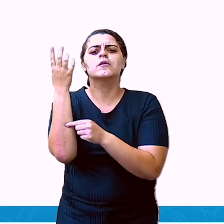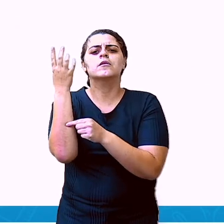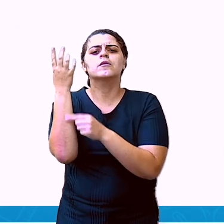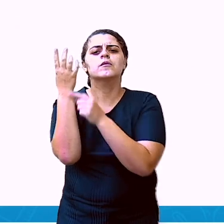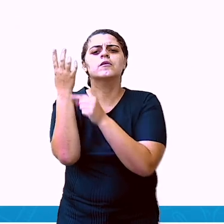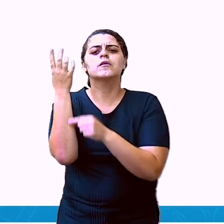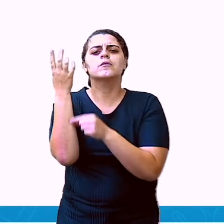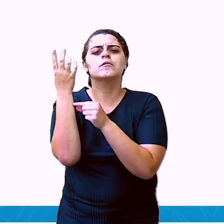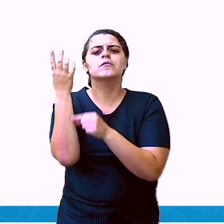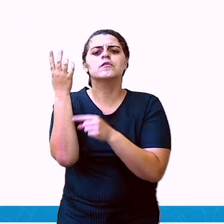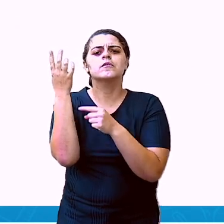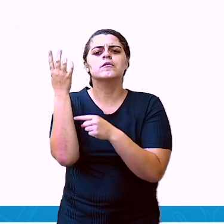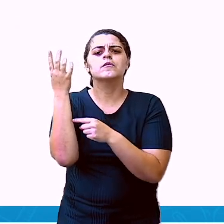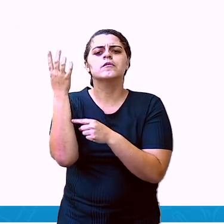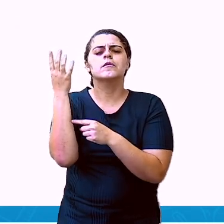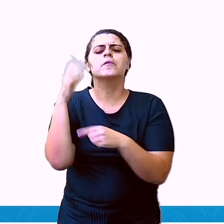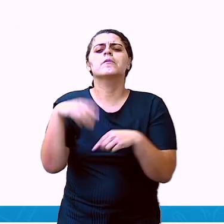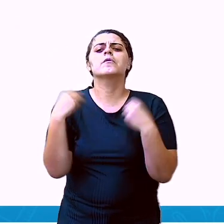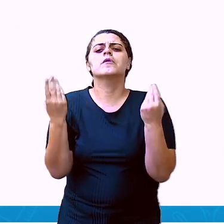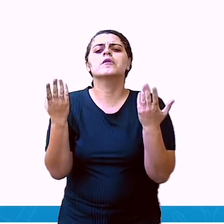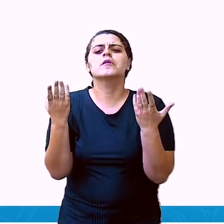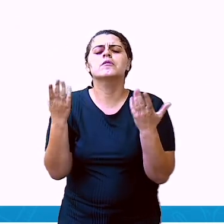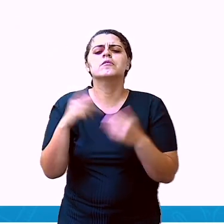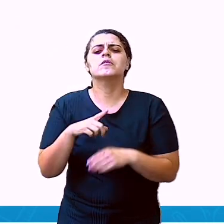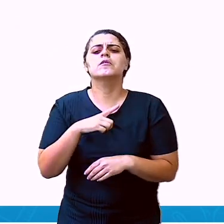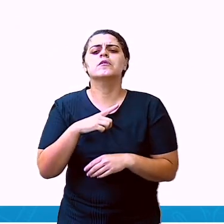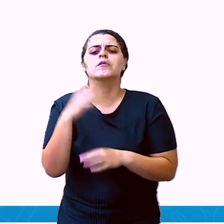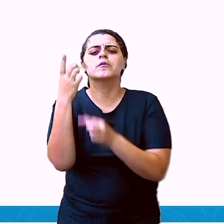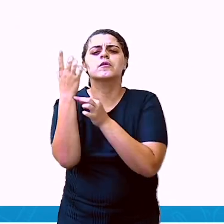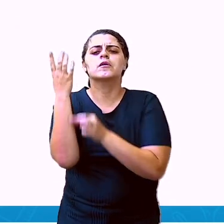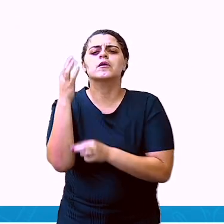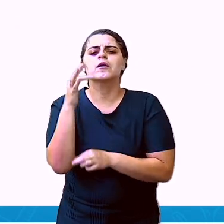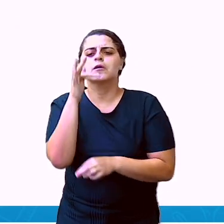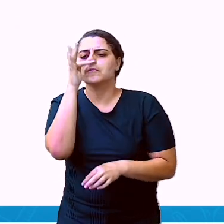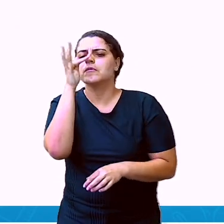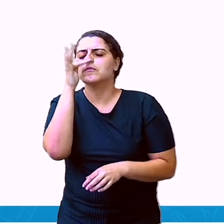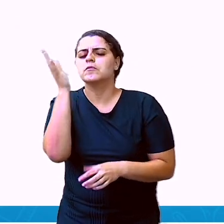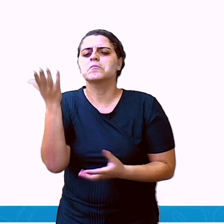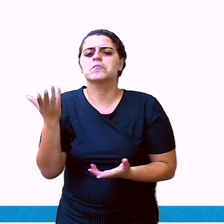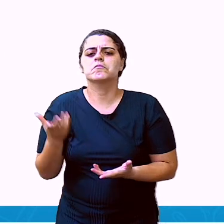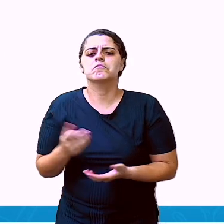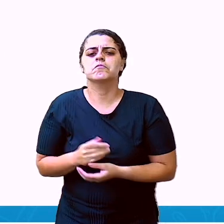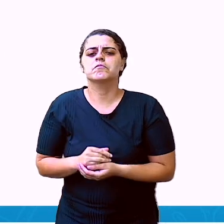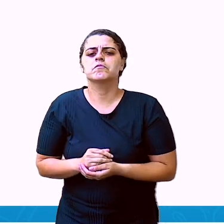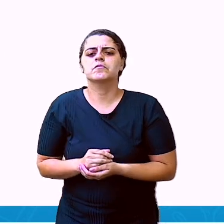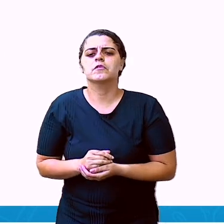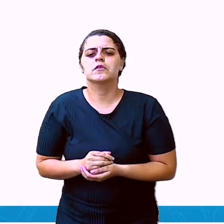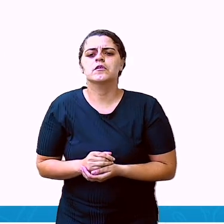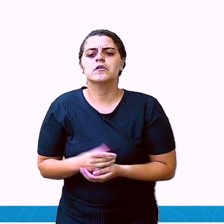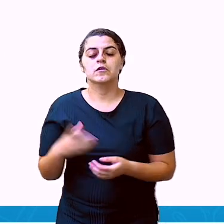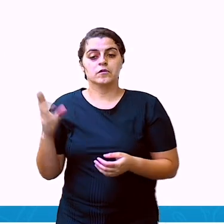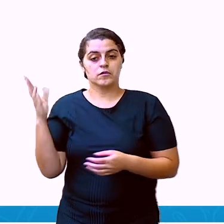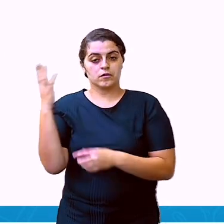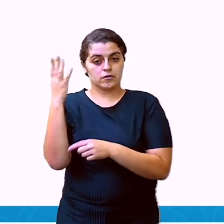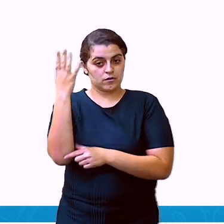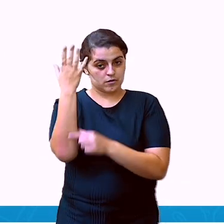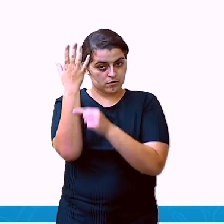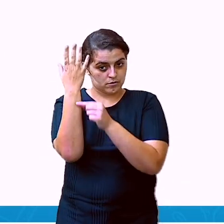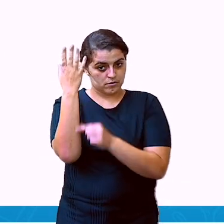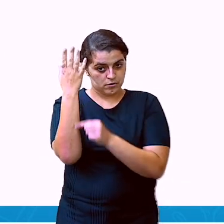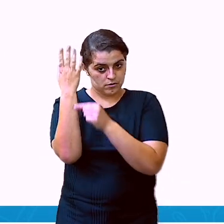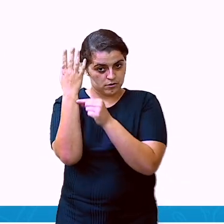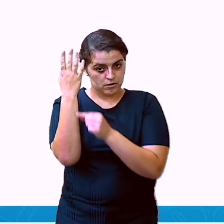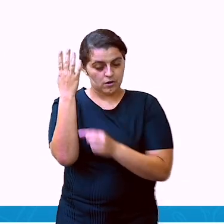Este é o caule. Para que serve o caule de uma planta? Vamos ver? O caule é